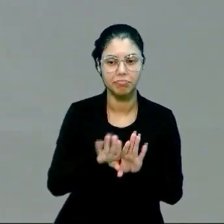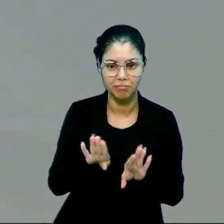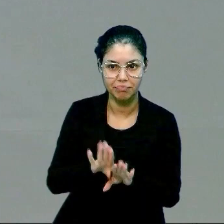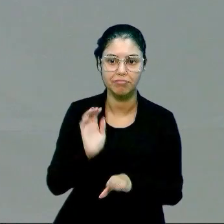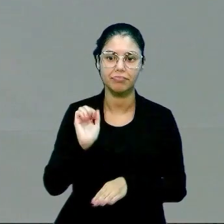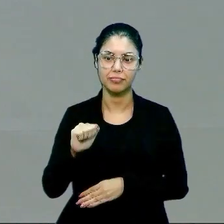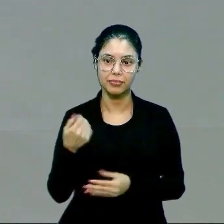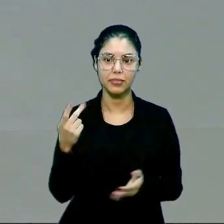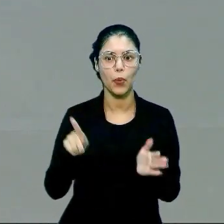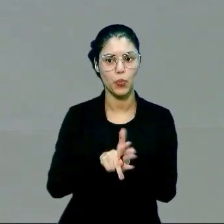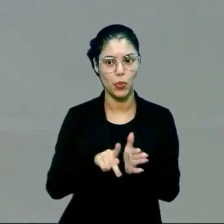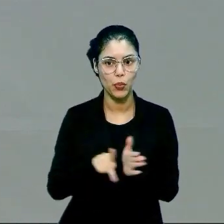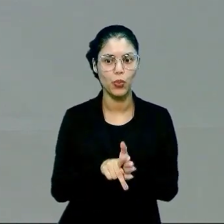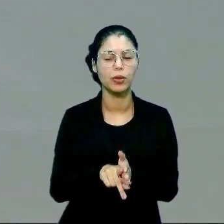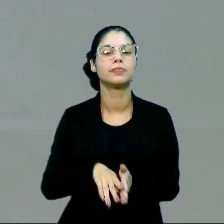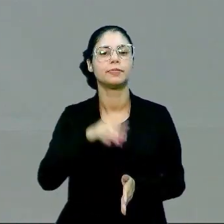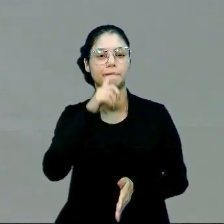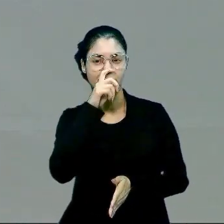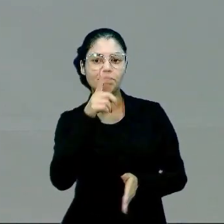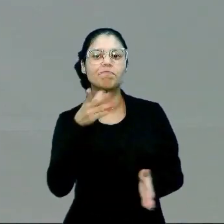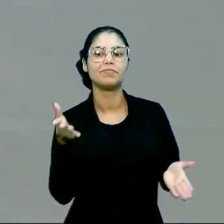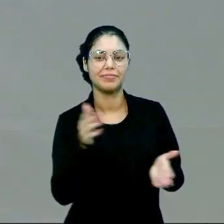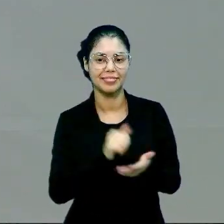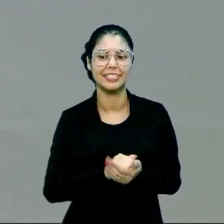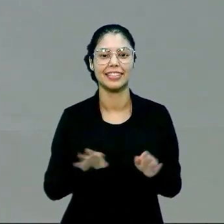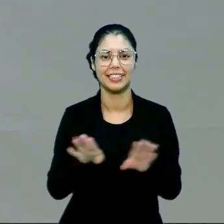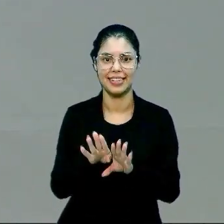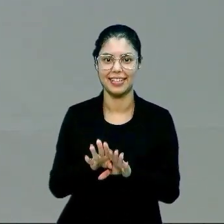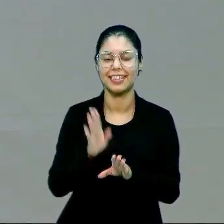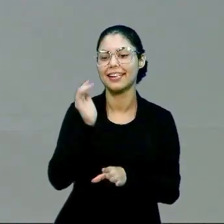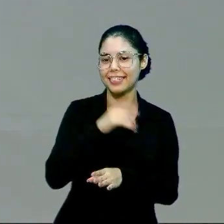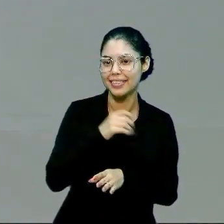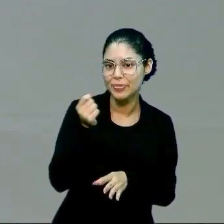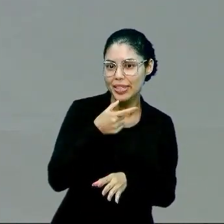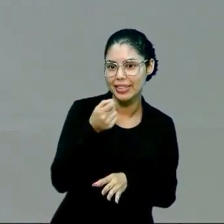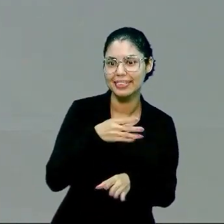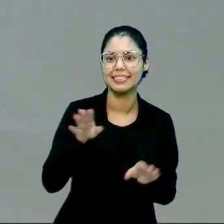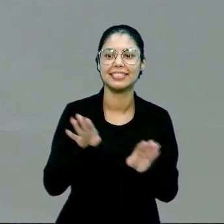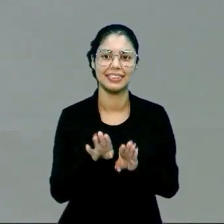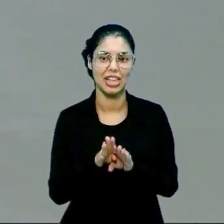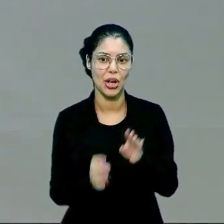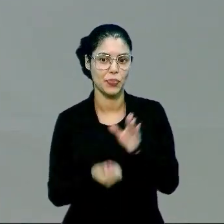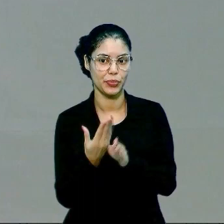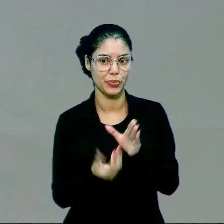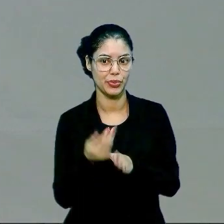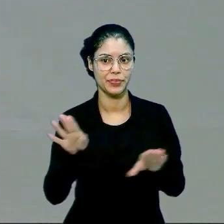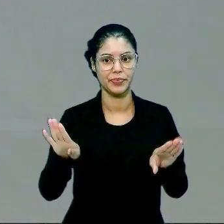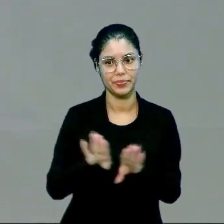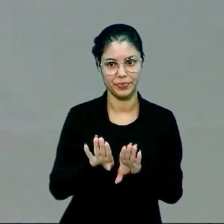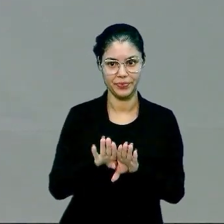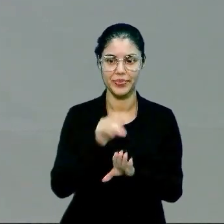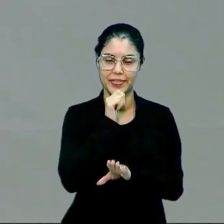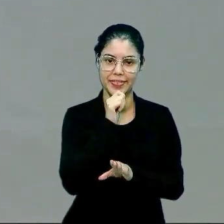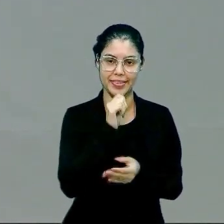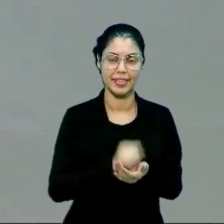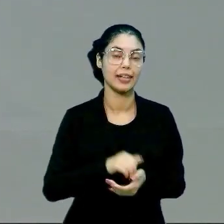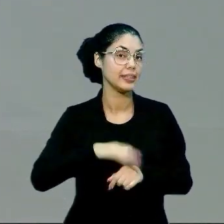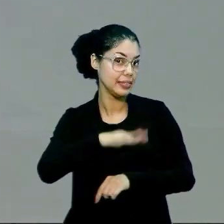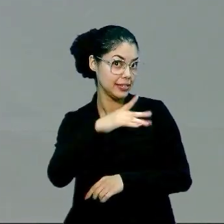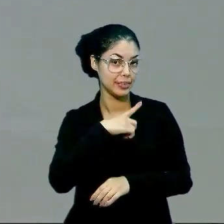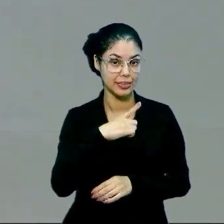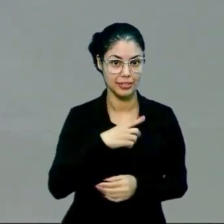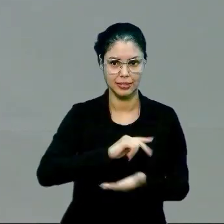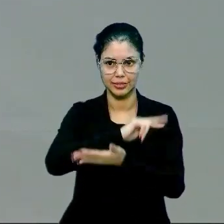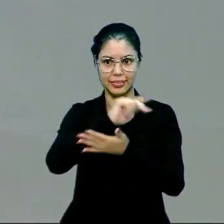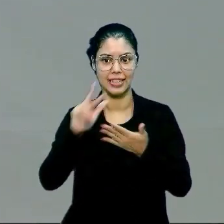mesmo, de uma forma bem intimista, de uma forma bem humorada, a produção dele. Ele deu bastante